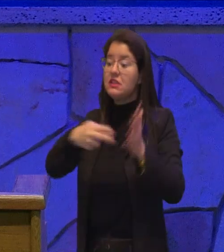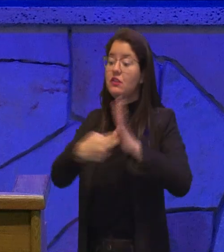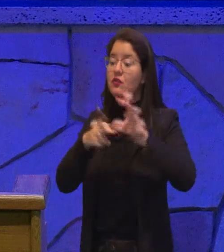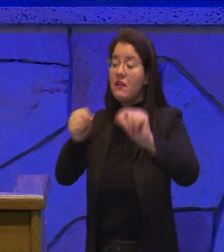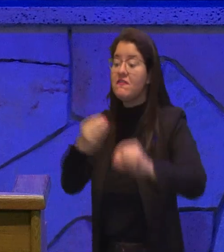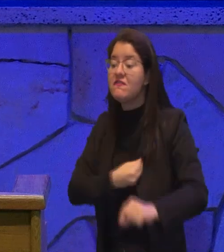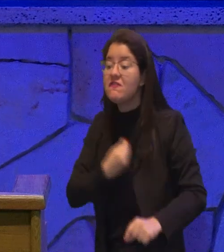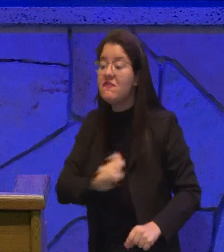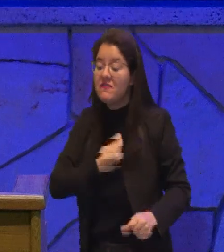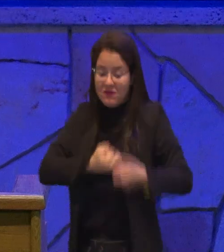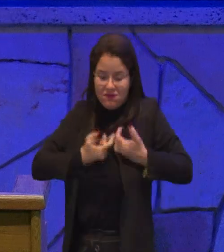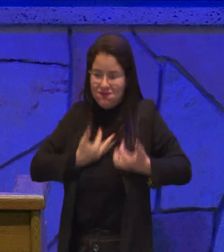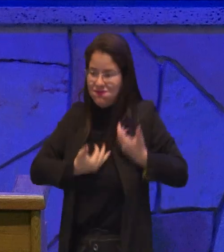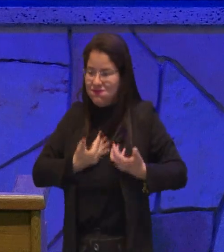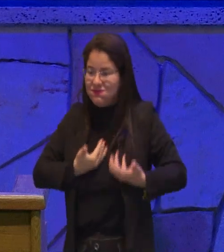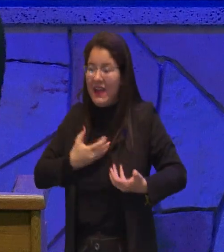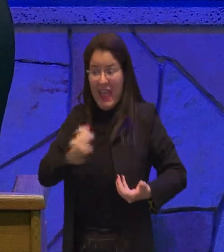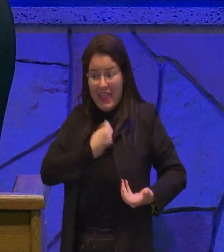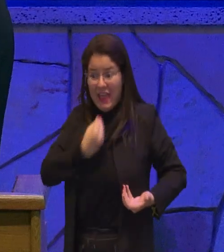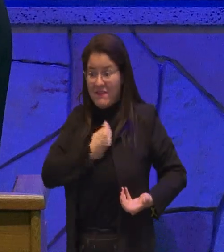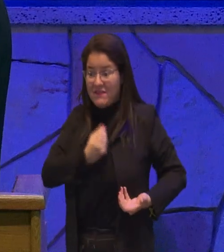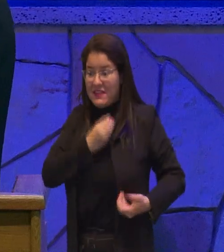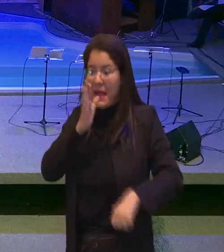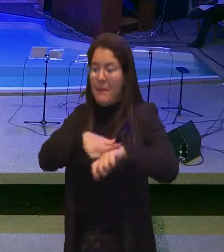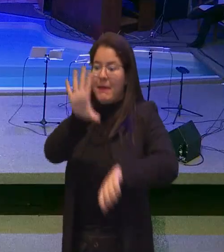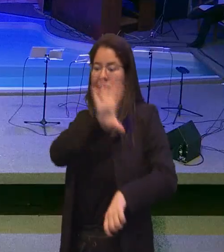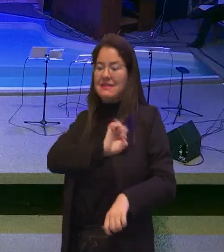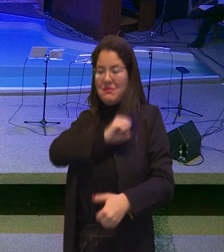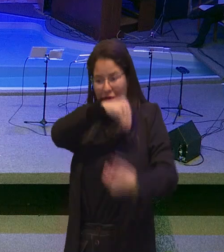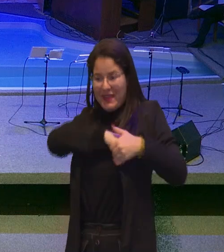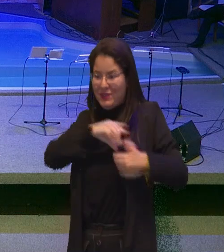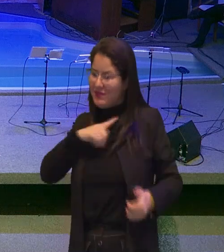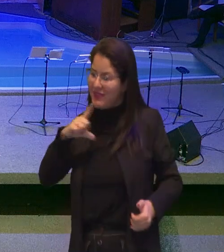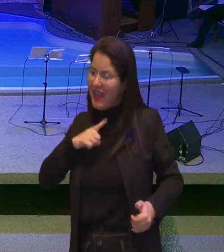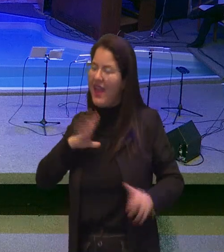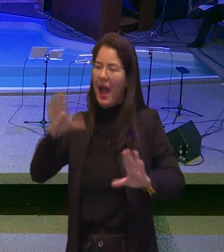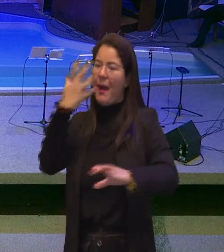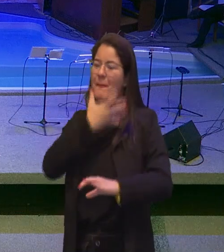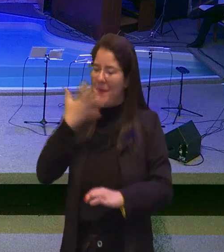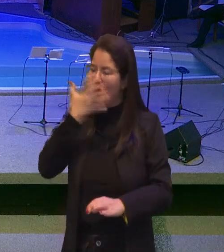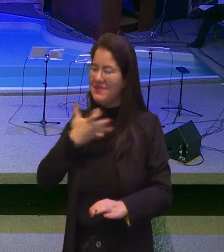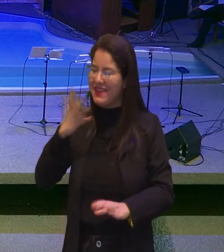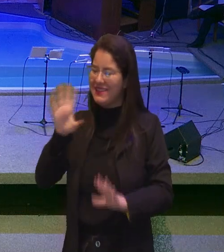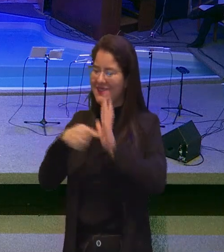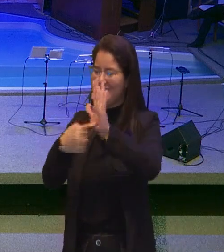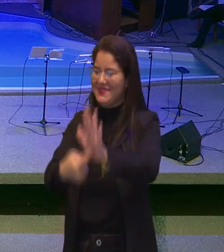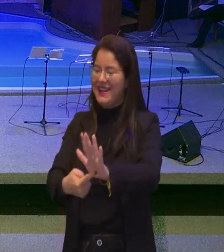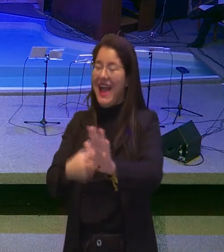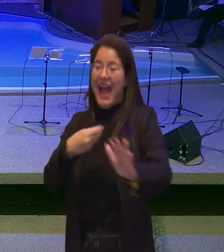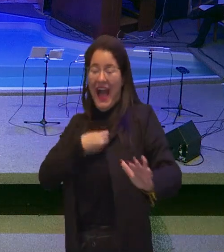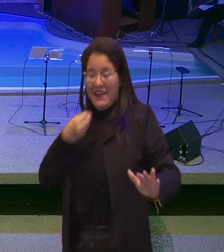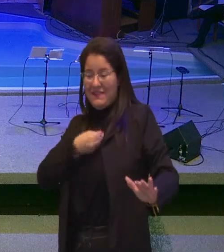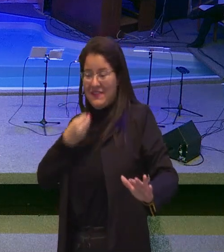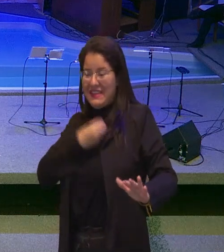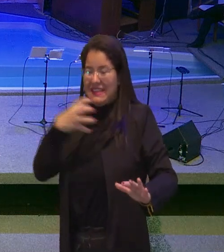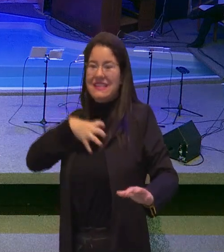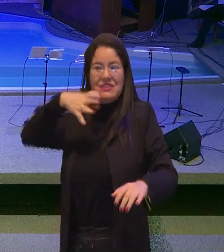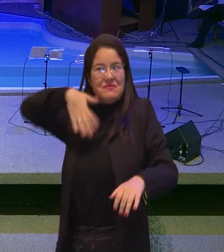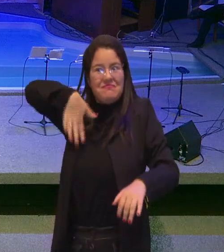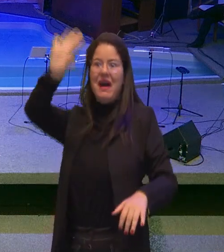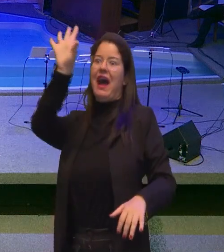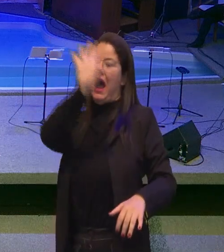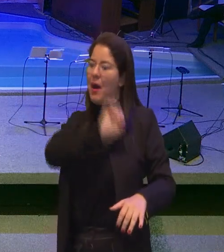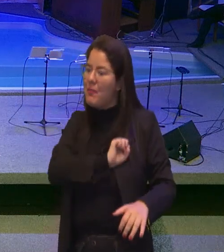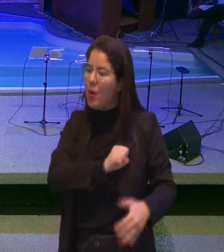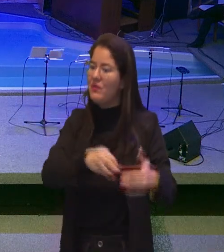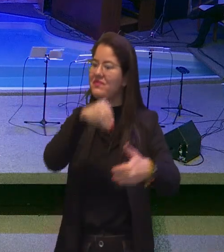E a vida com mais amor, nós acabamos de ouvir aqui esse hino que vocês cantaram. A vida com mais amor. E